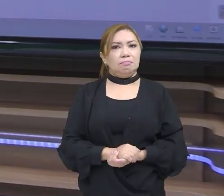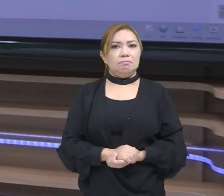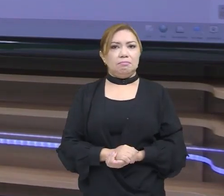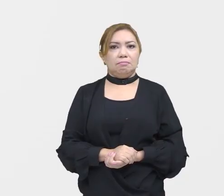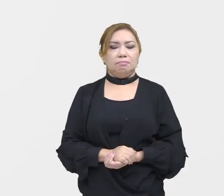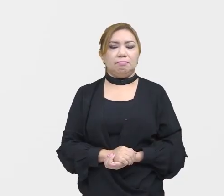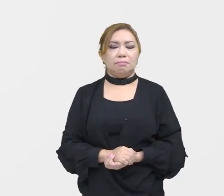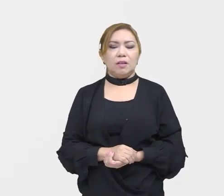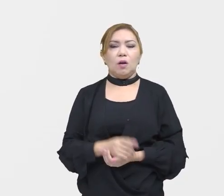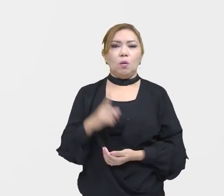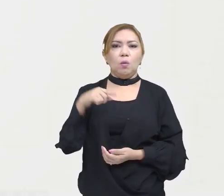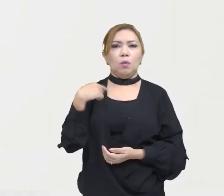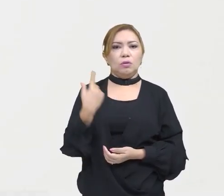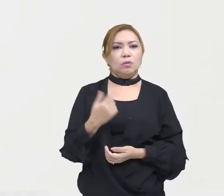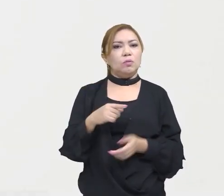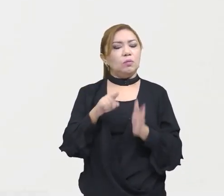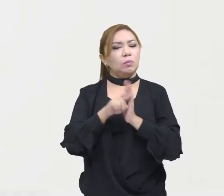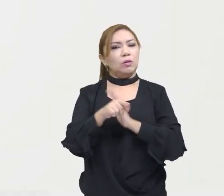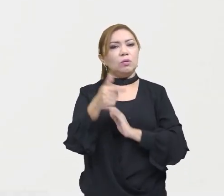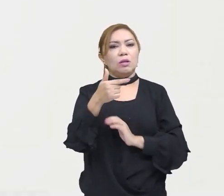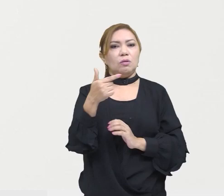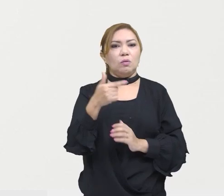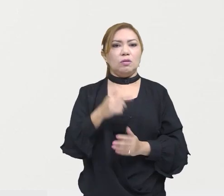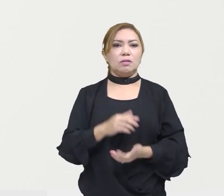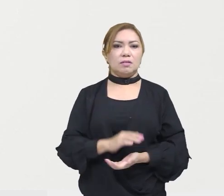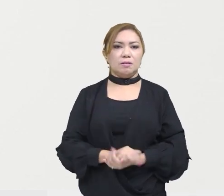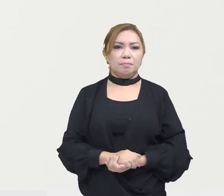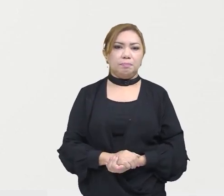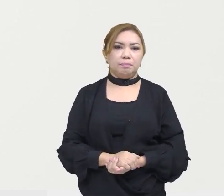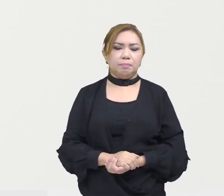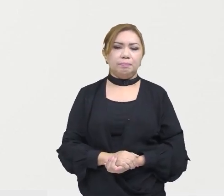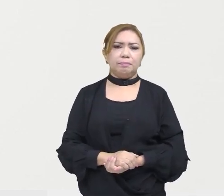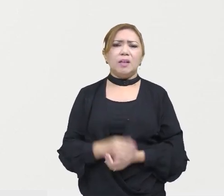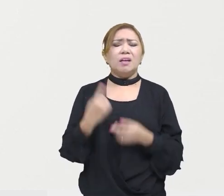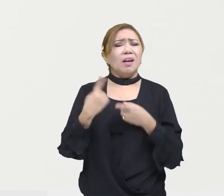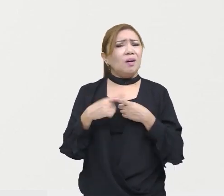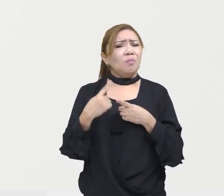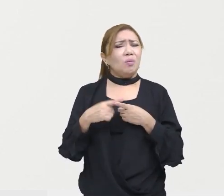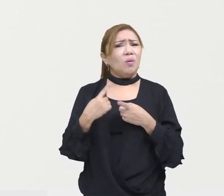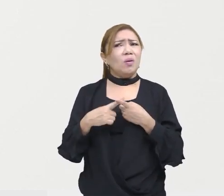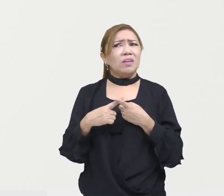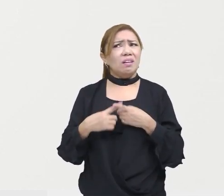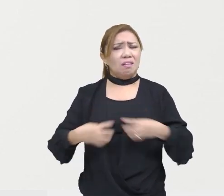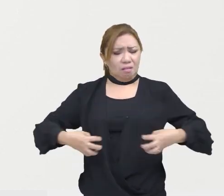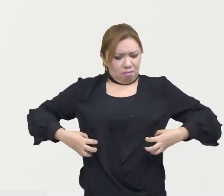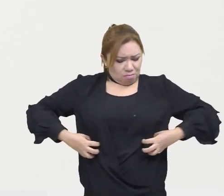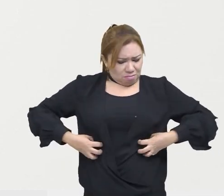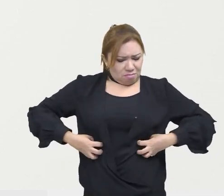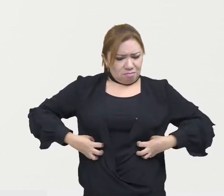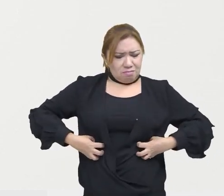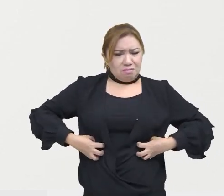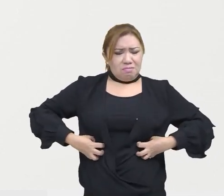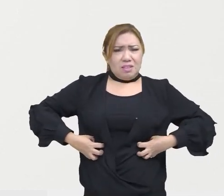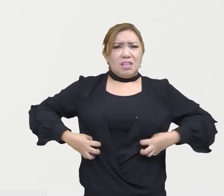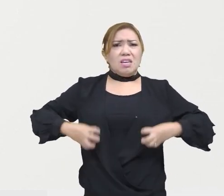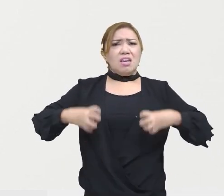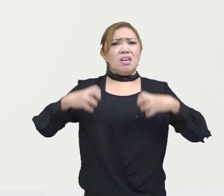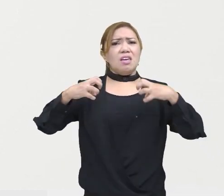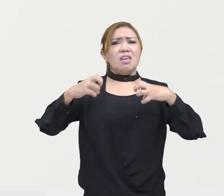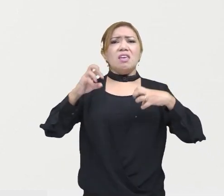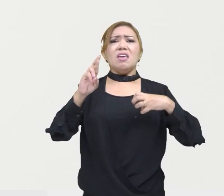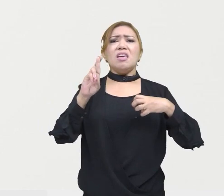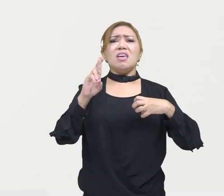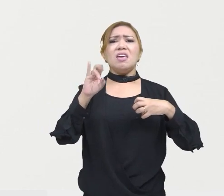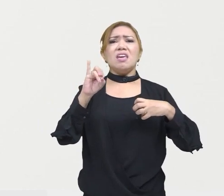vamos para o número 2. Qual a função dos rins no corpo do ser humano e dos